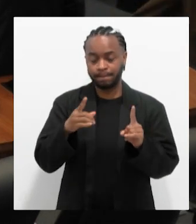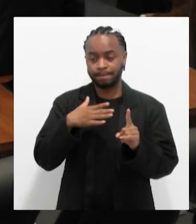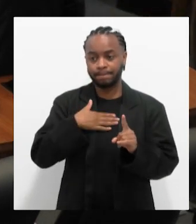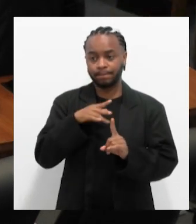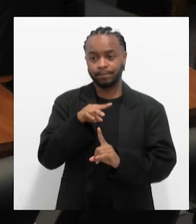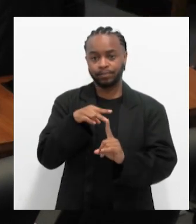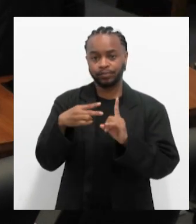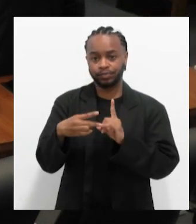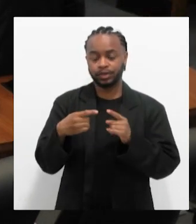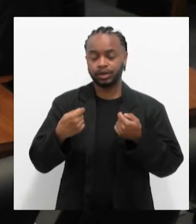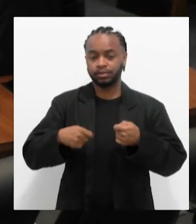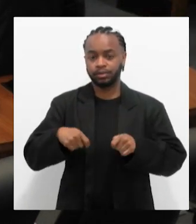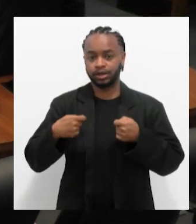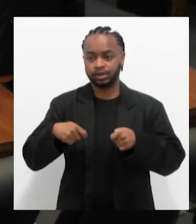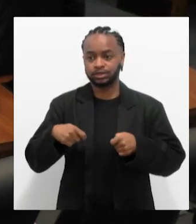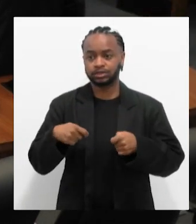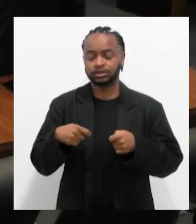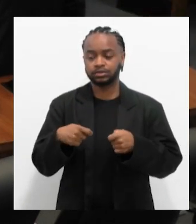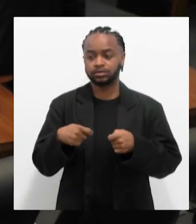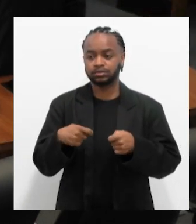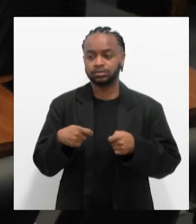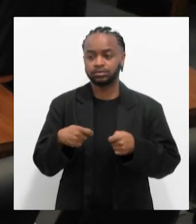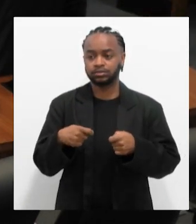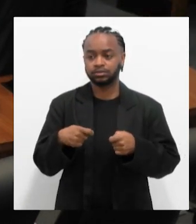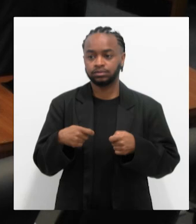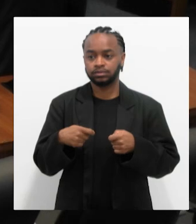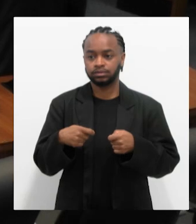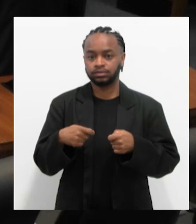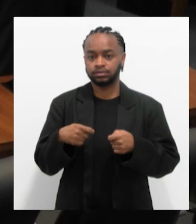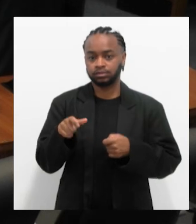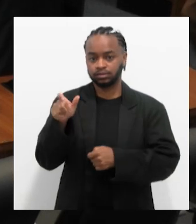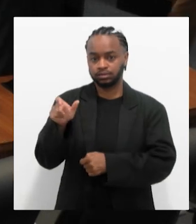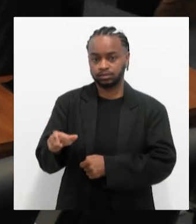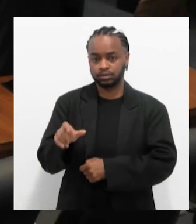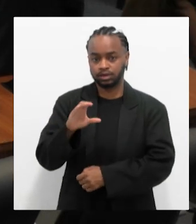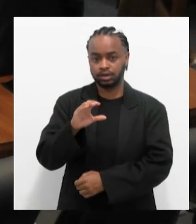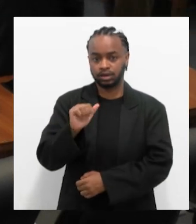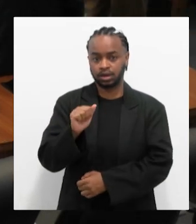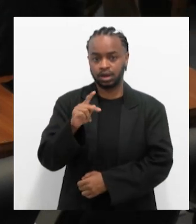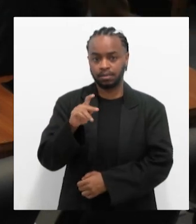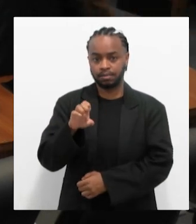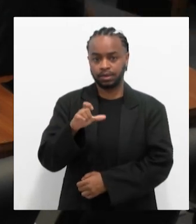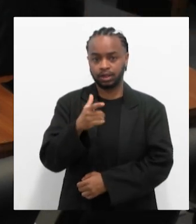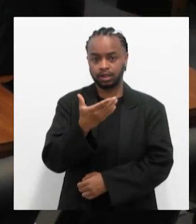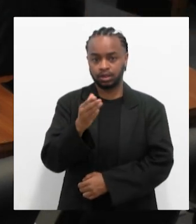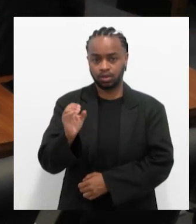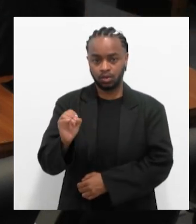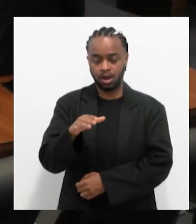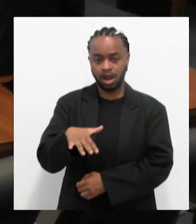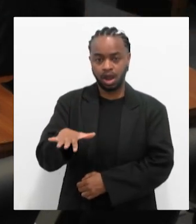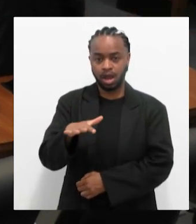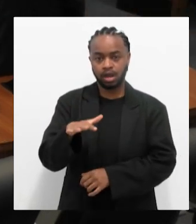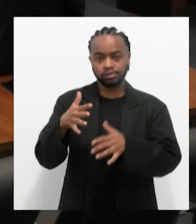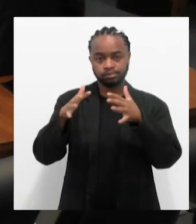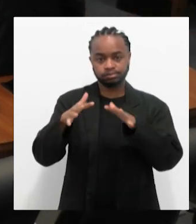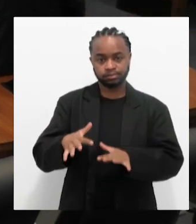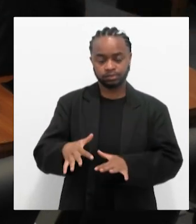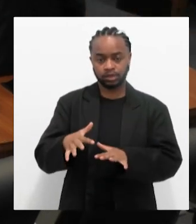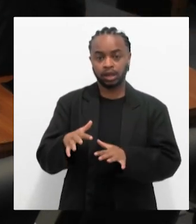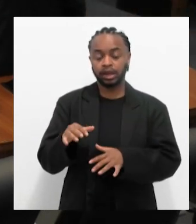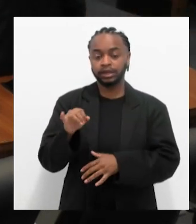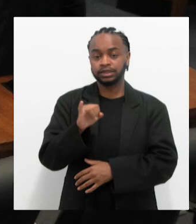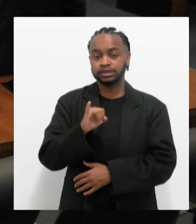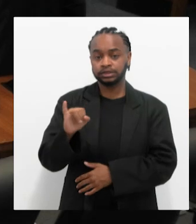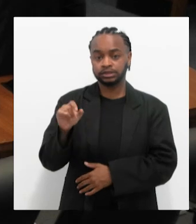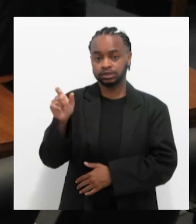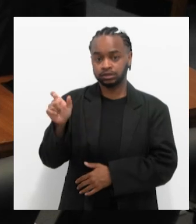precisava que o capelão em desastre, que é o que ela está caracterizando aqui, os